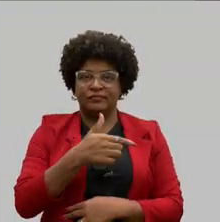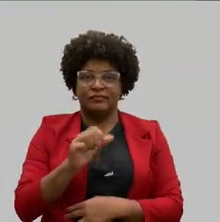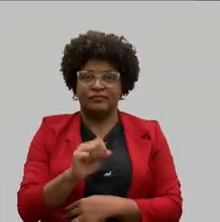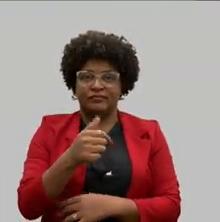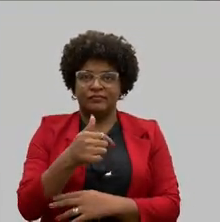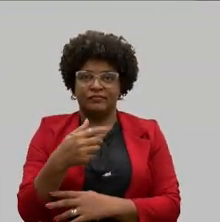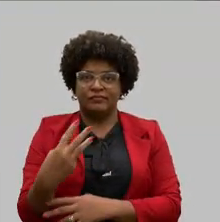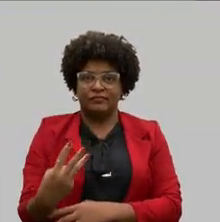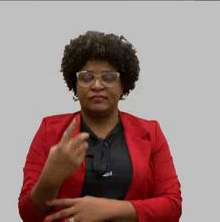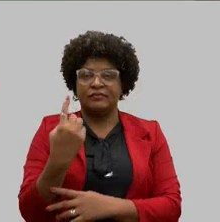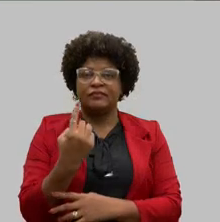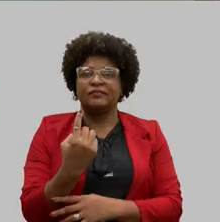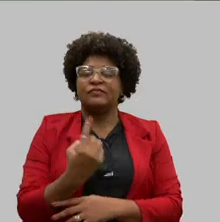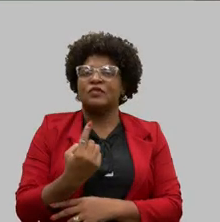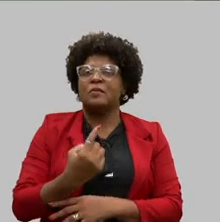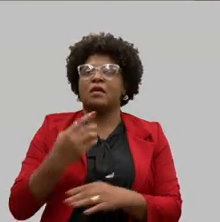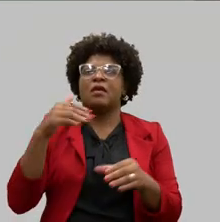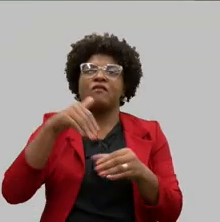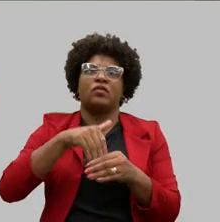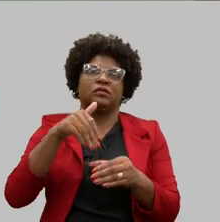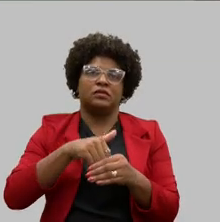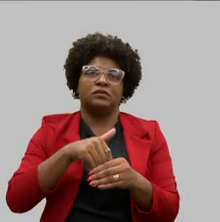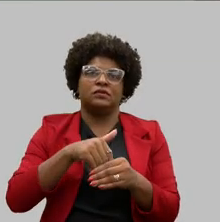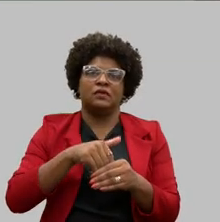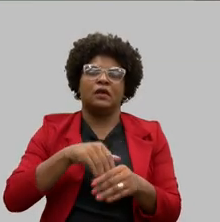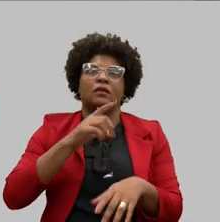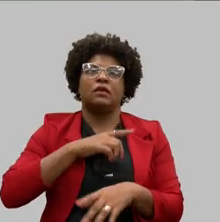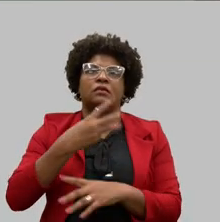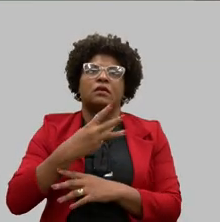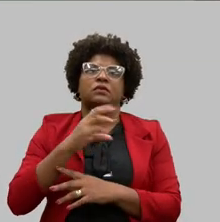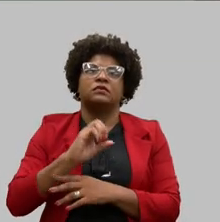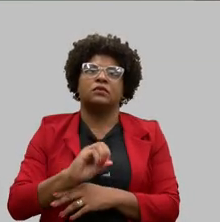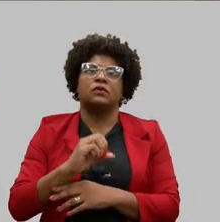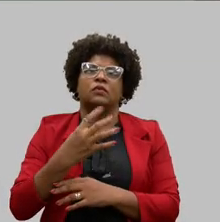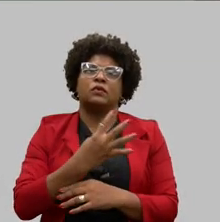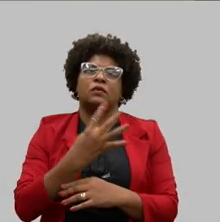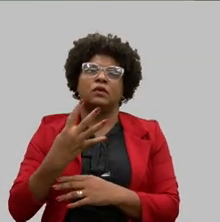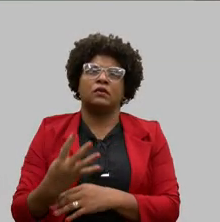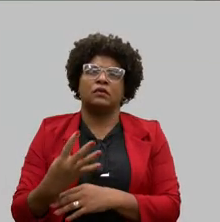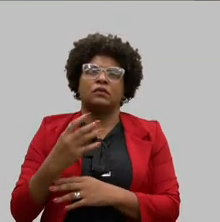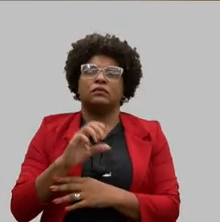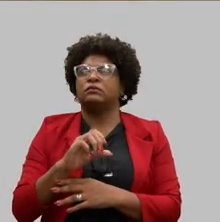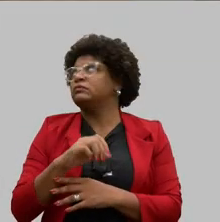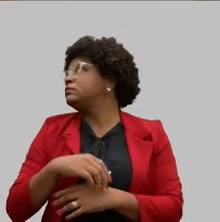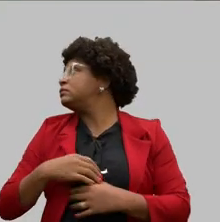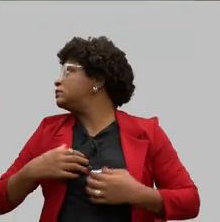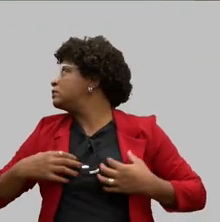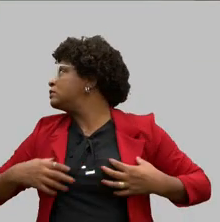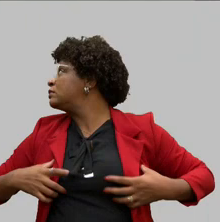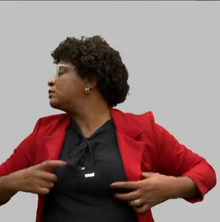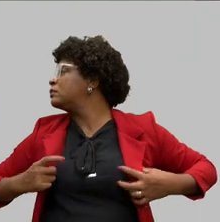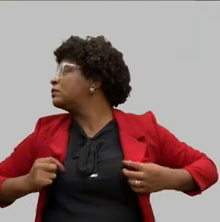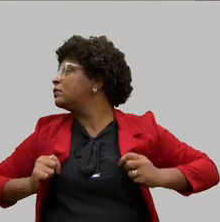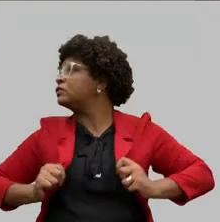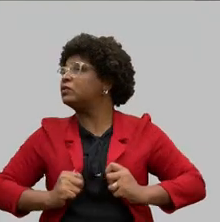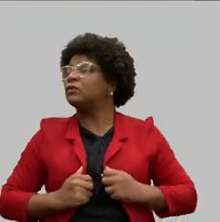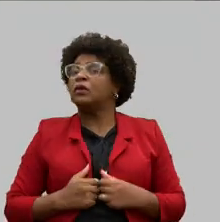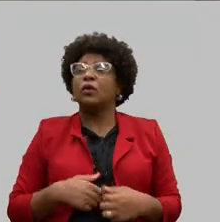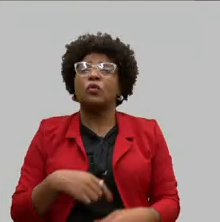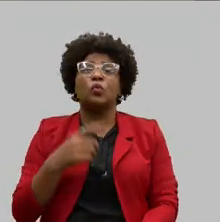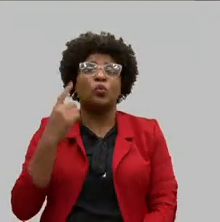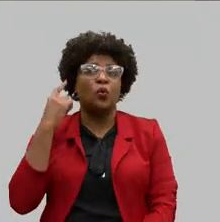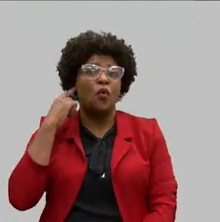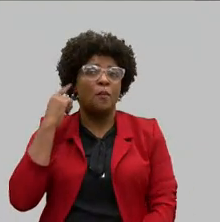no primeiro turno deputada Naiara Rocha 3.044 2021 3864 3948